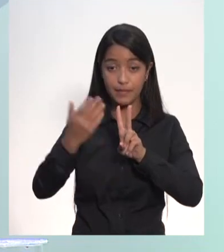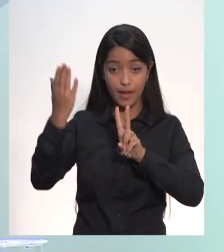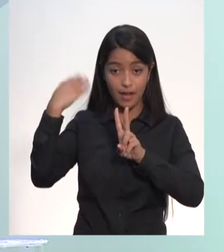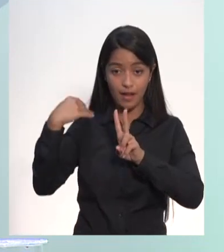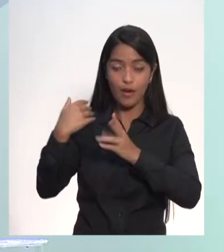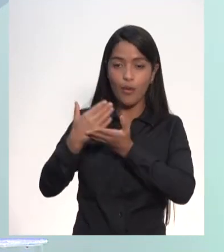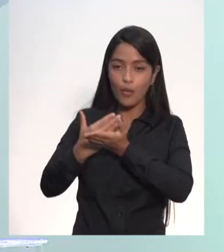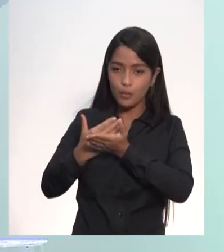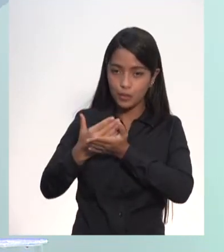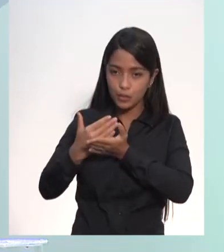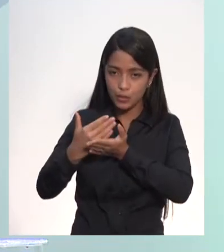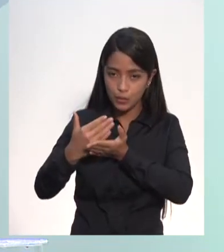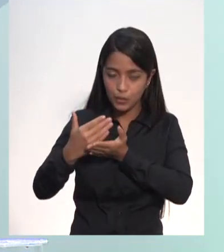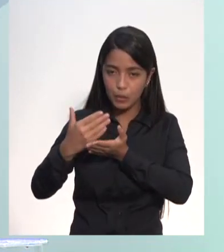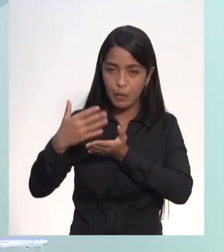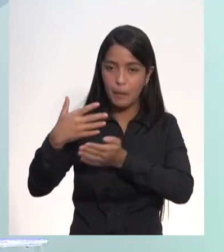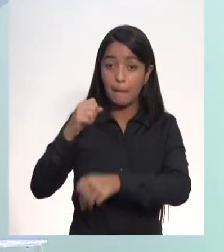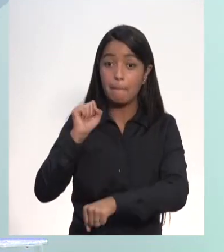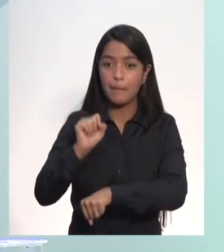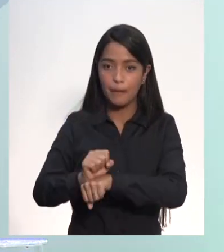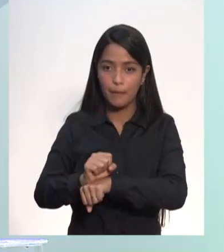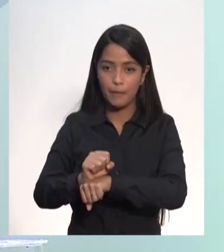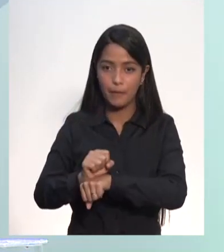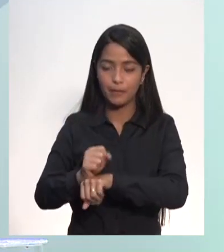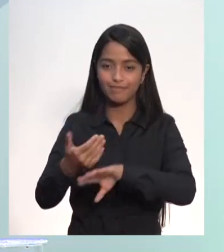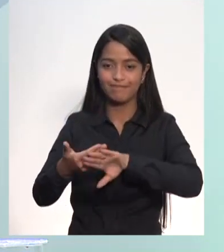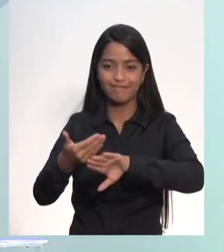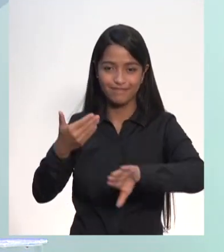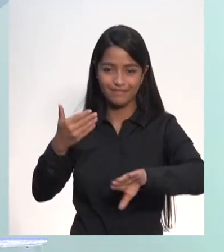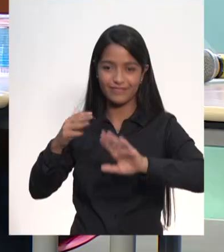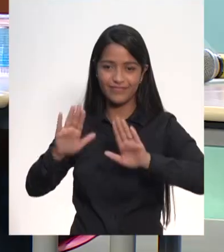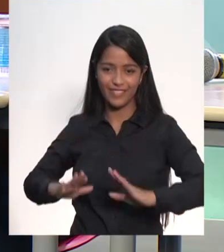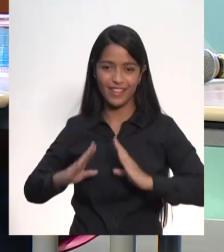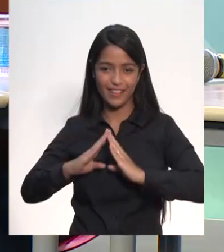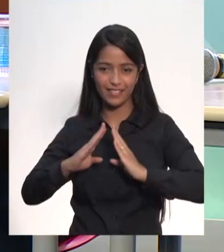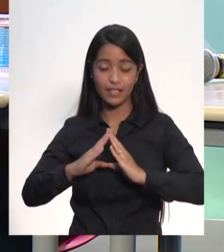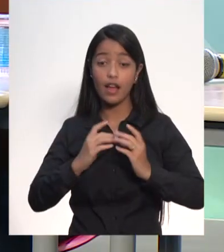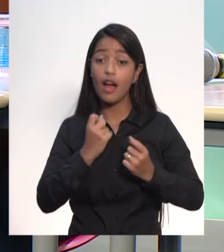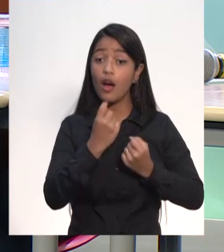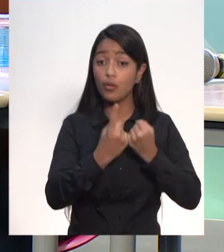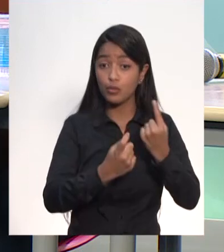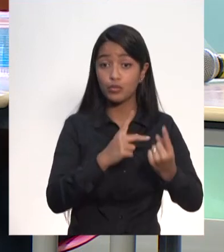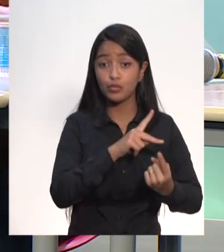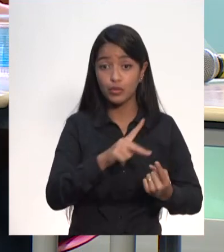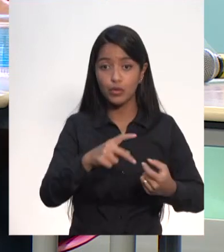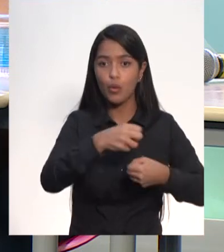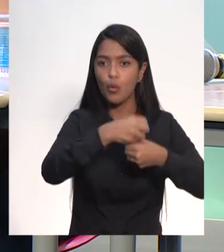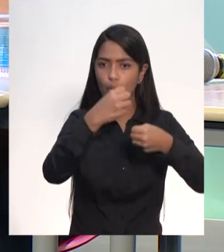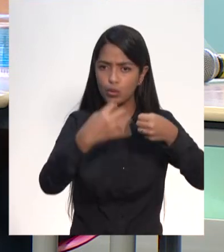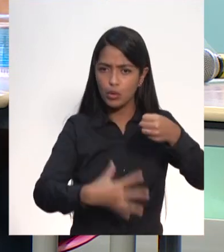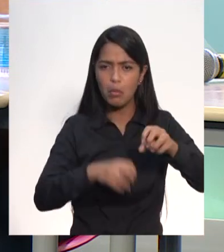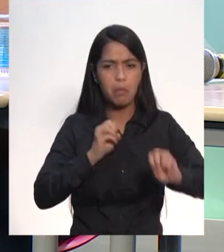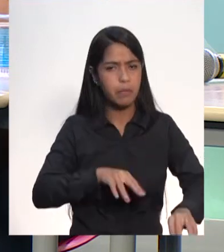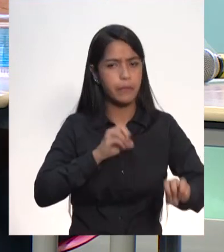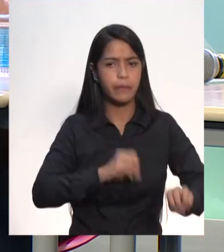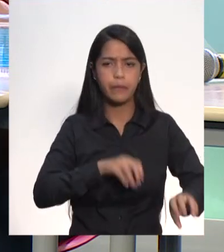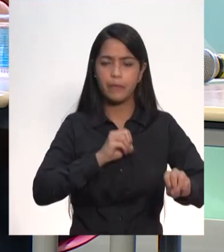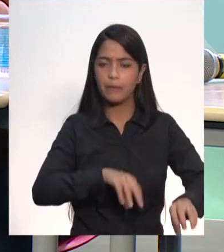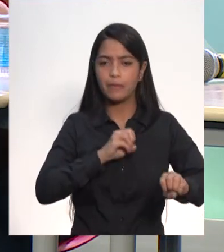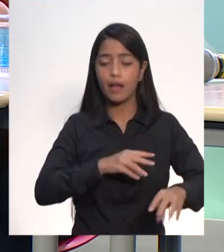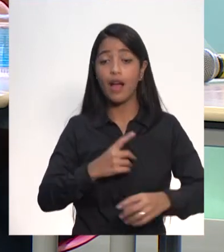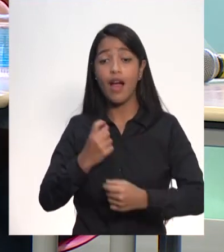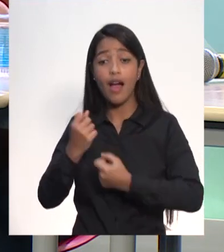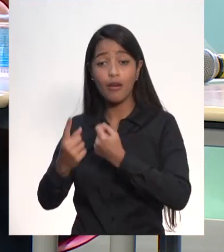começado. Então, a gente tem professores que avançaram mais ou menos nesse percurso. E quando a gente tem essa retomada